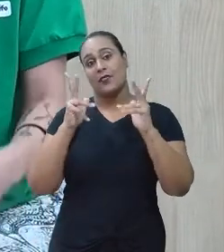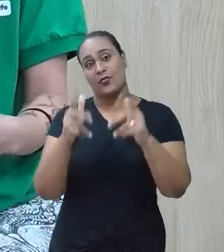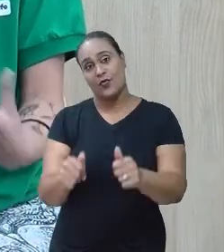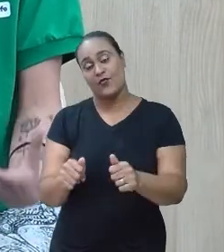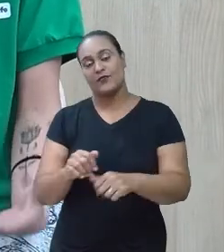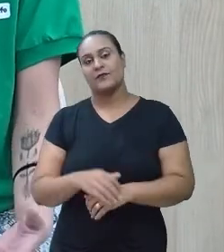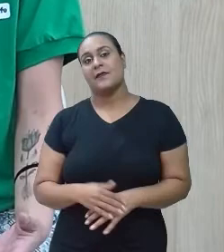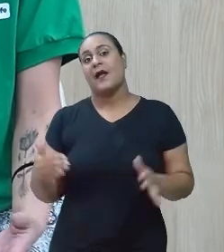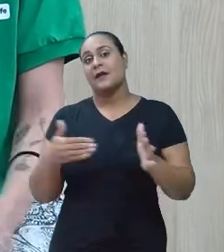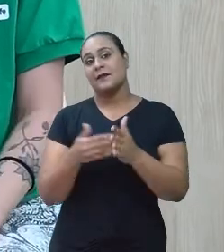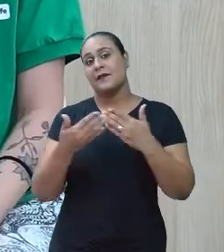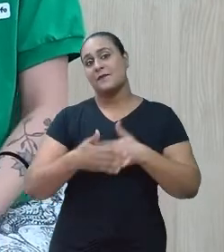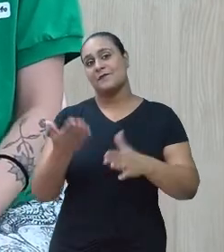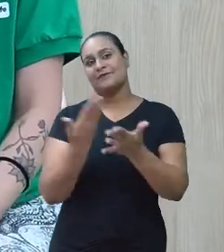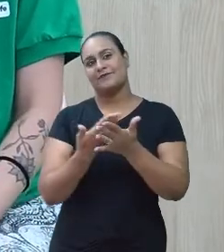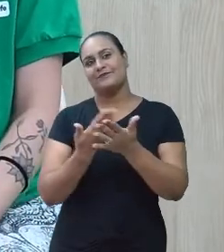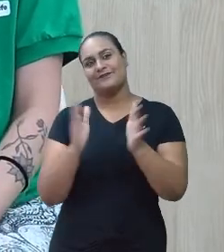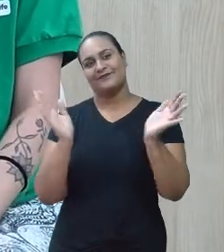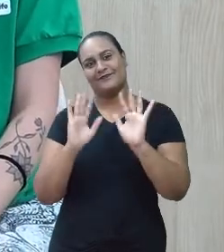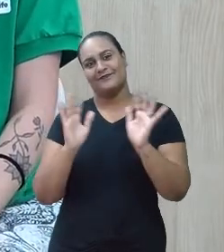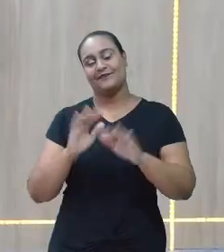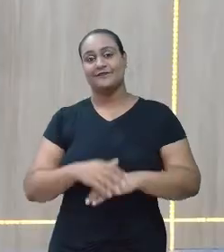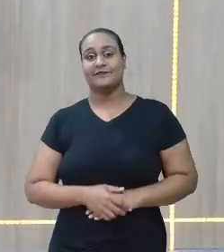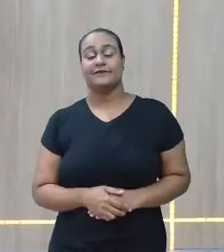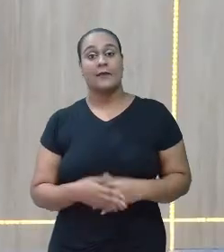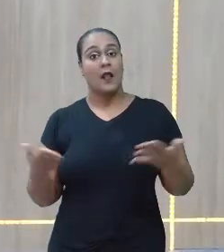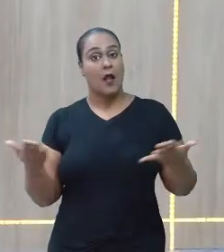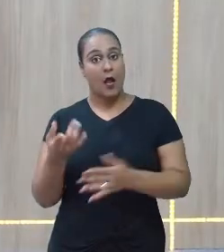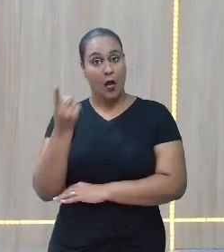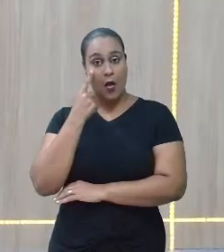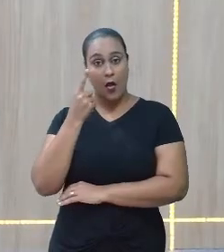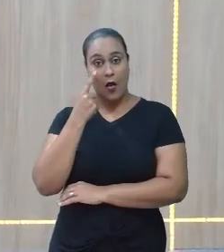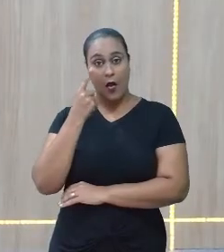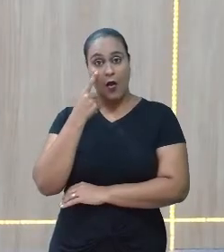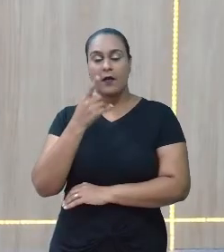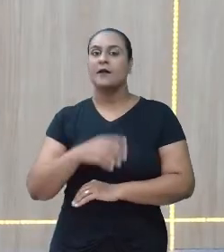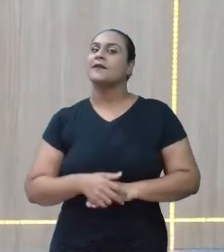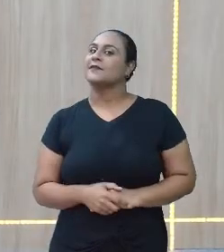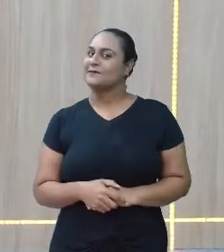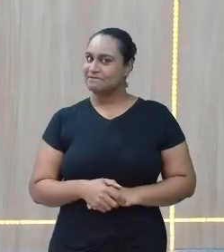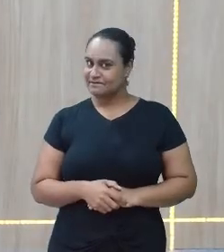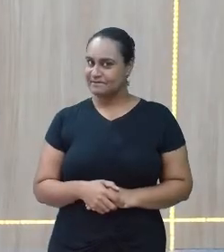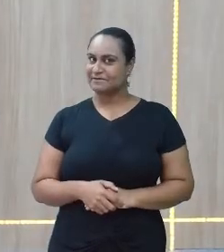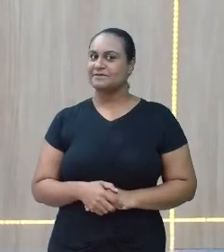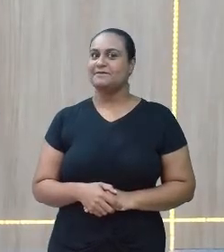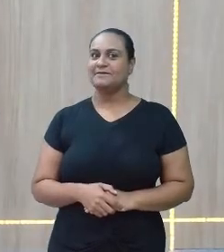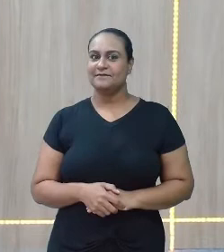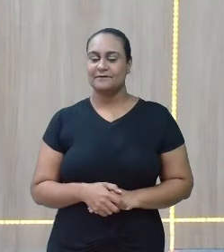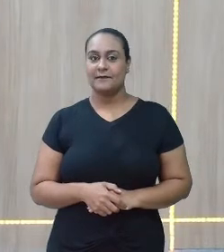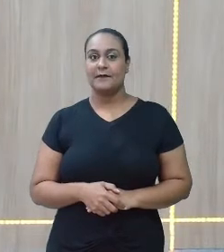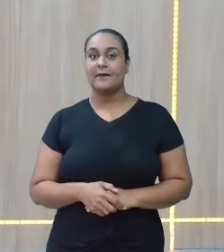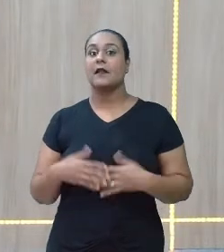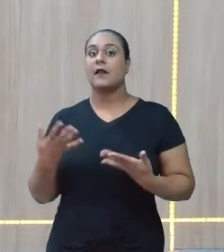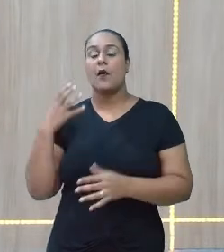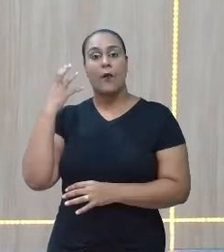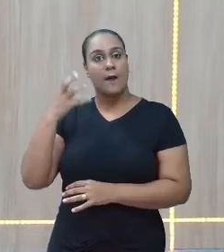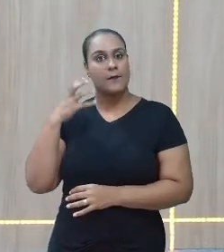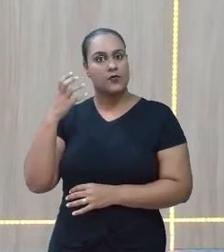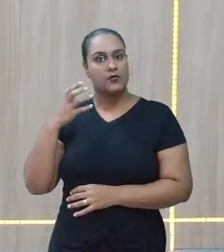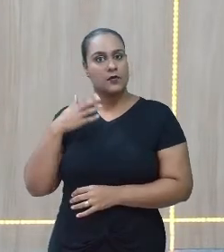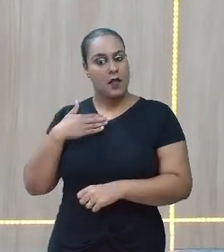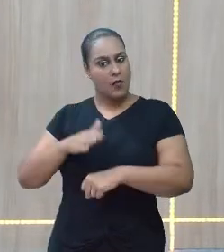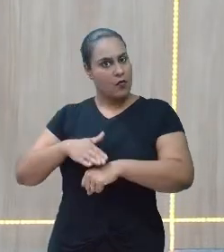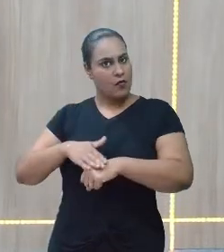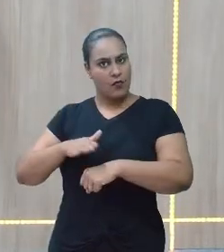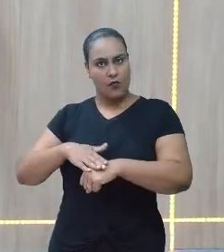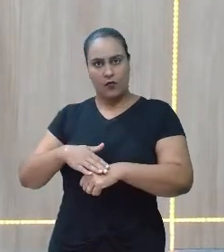mundo e até a próxima aula. Tchau, tchau. Agora, vê só, gente, vamos dar crédito também, né? Vamos dar crédito, que essa música não é autoria minha,